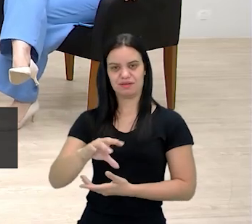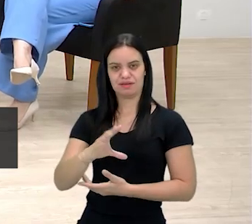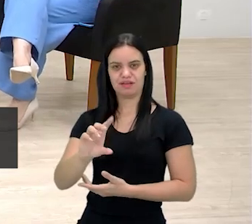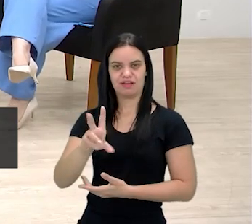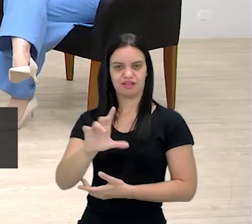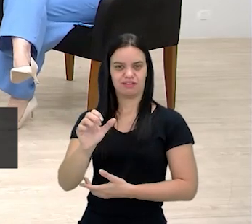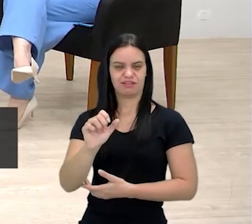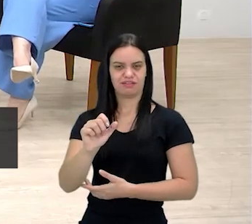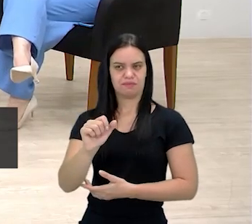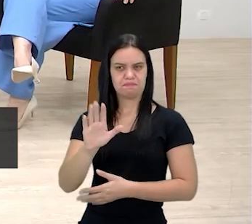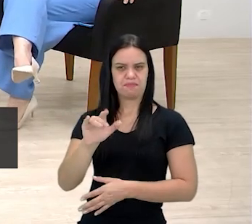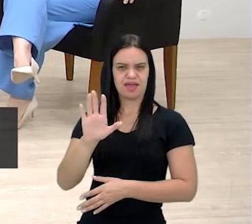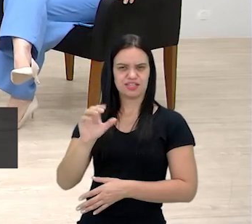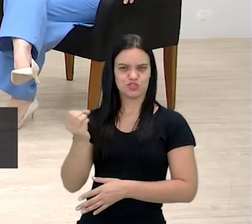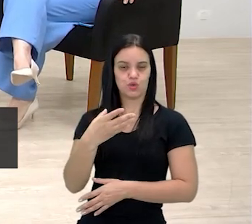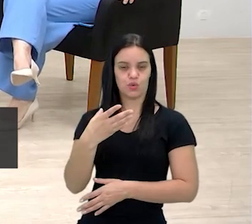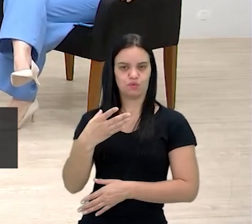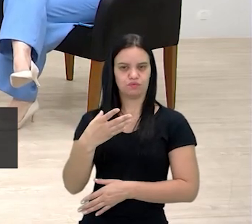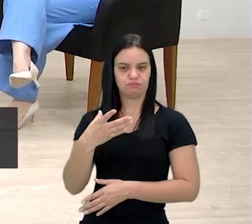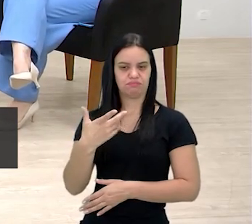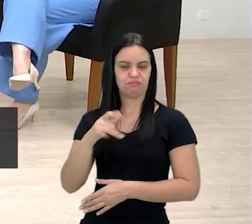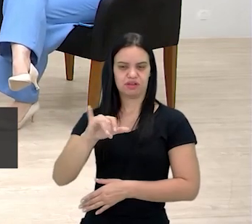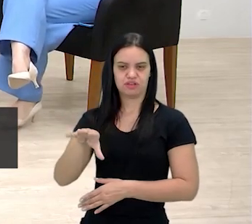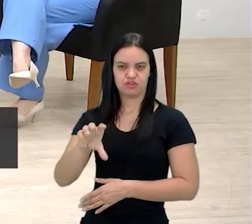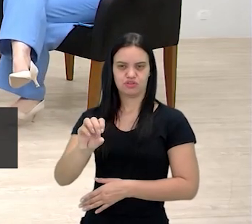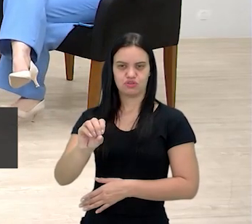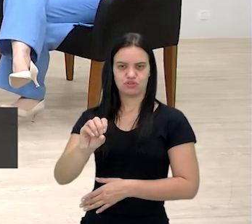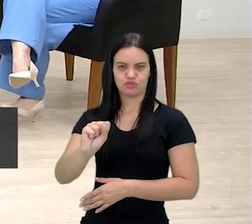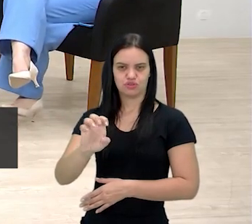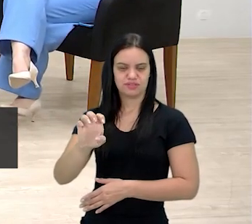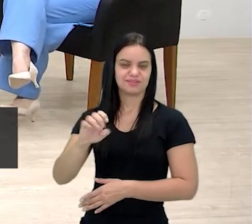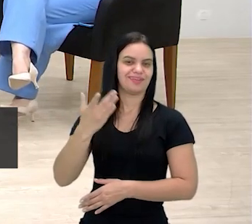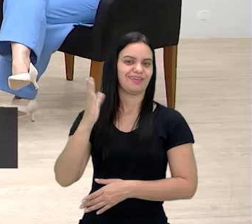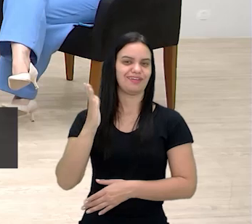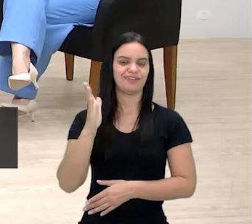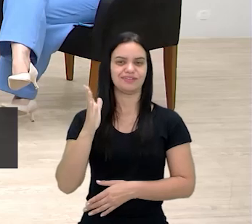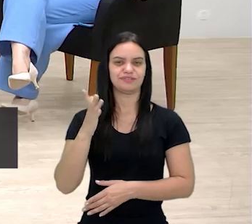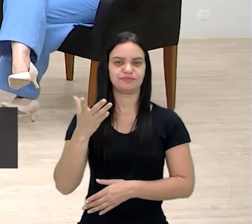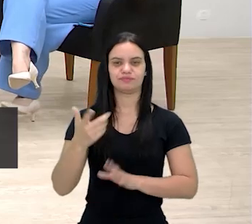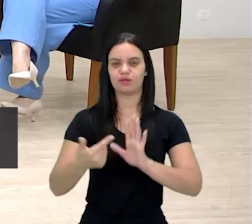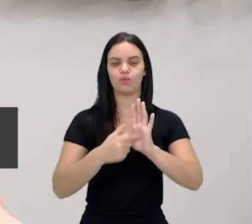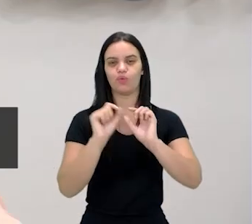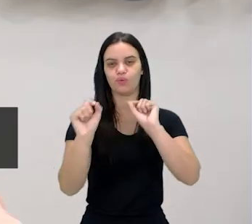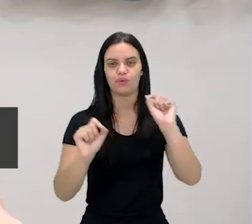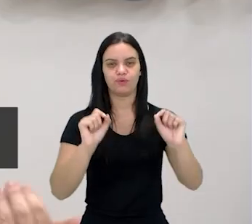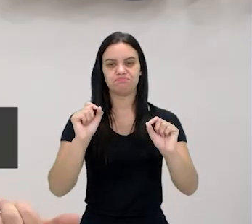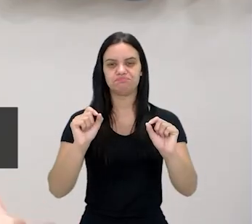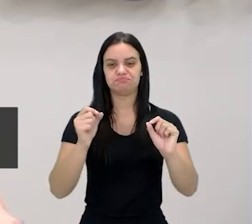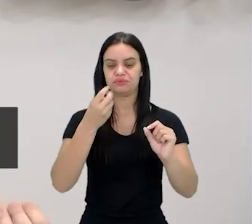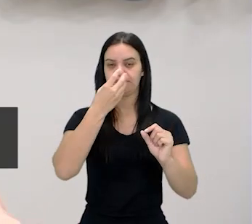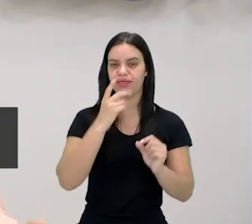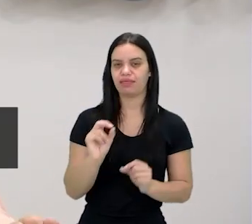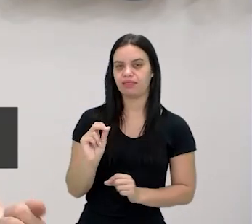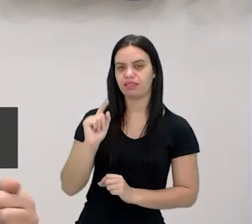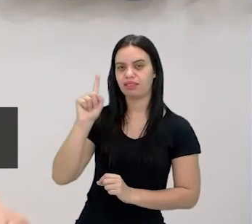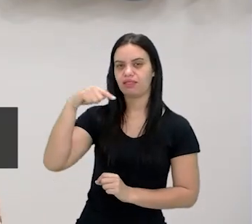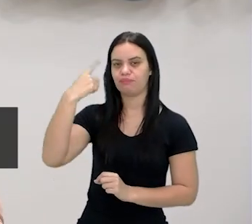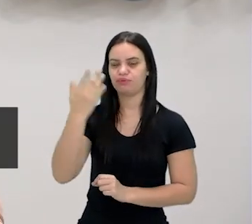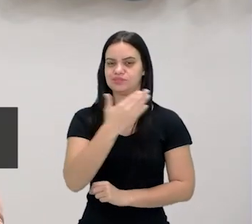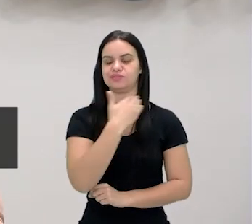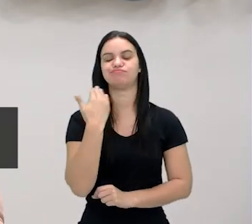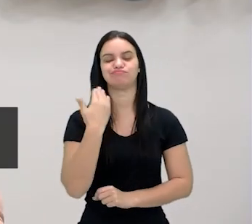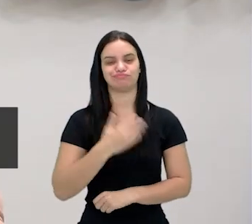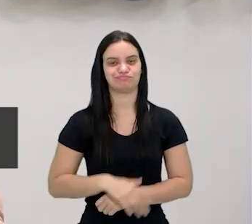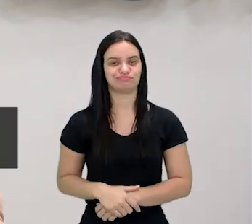novo que ele, 7 anos mais novo. Mas o José de Alencar é hoje esse autor consagrado, mas bem depois, pós-morte.